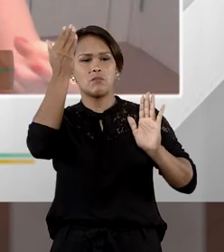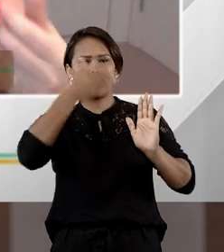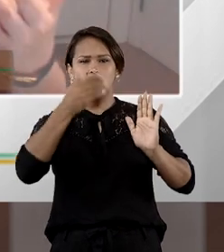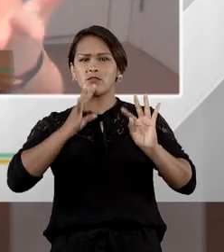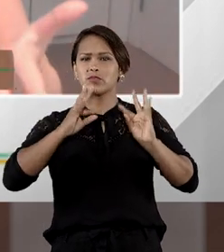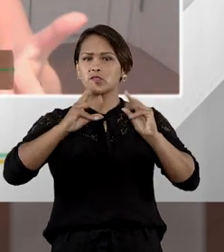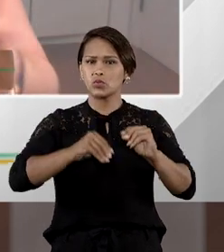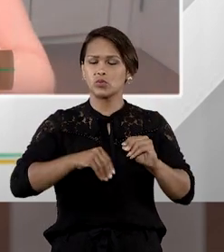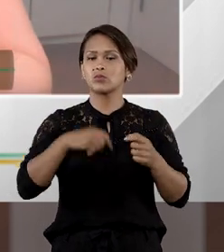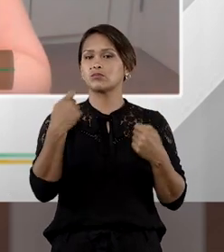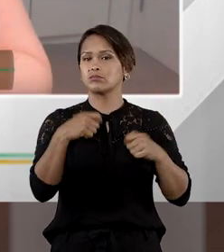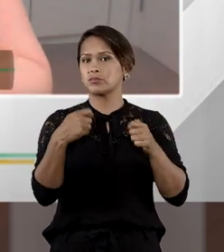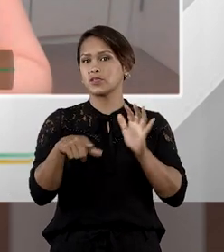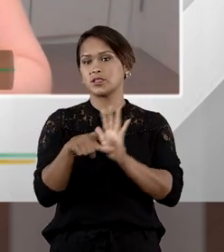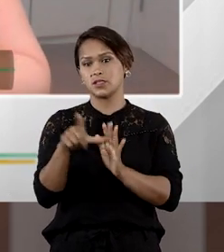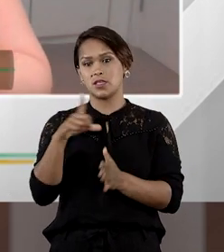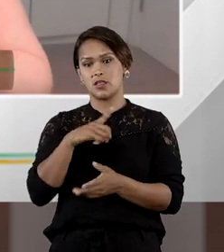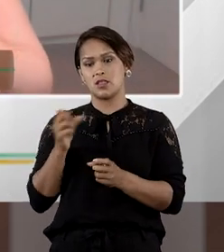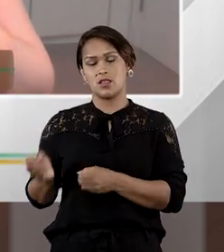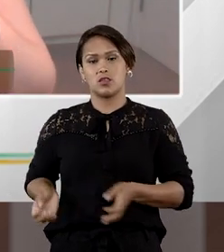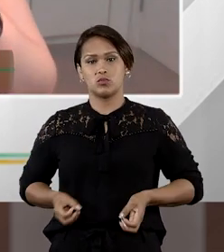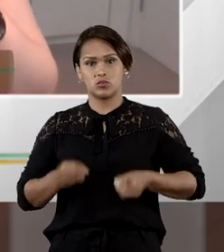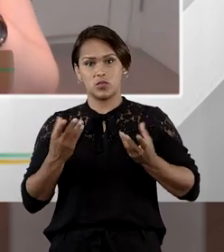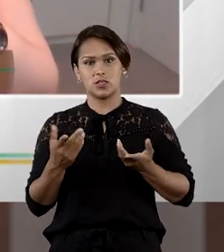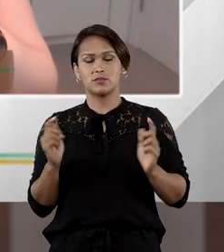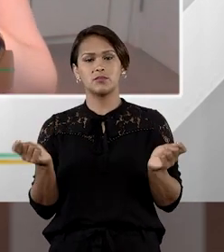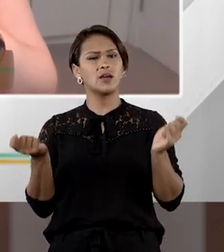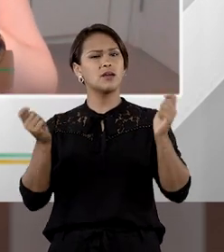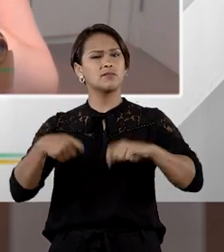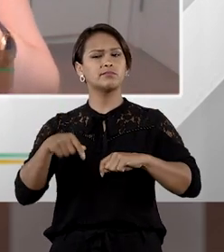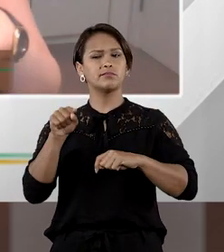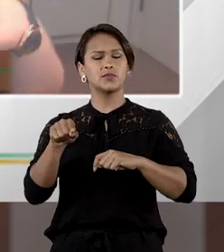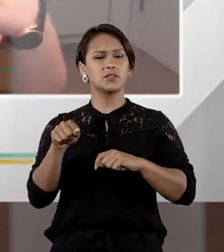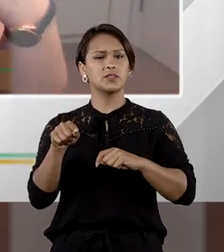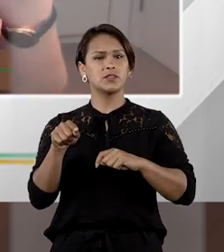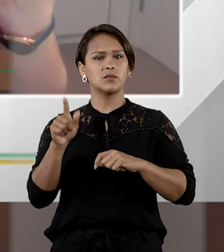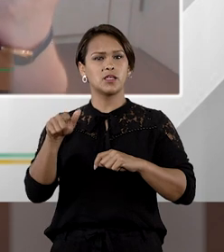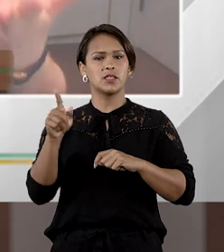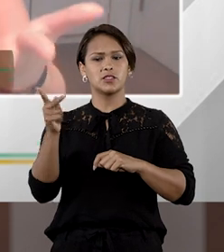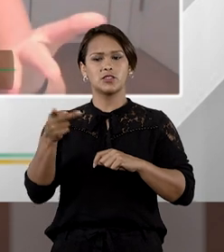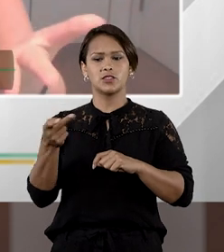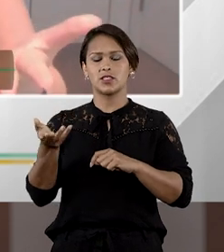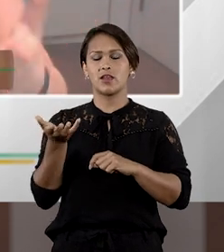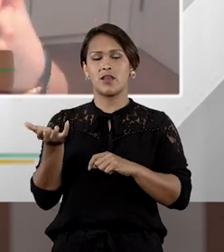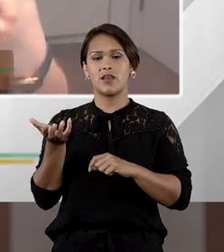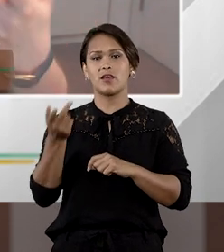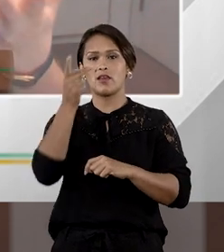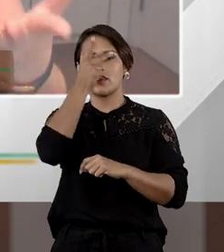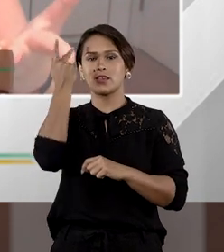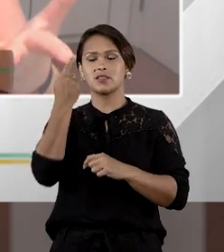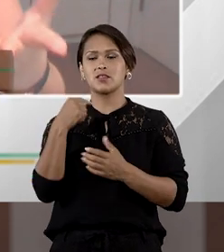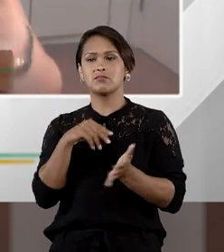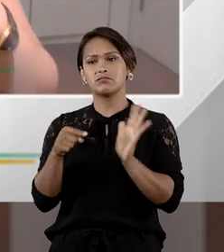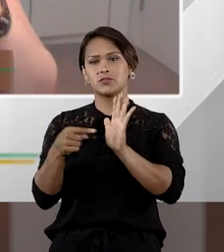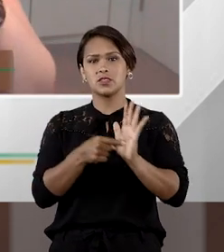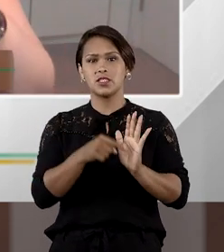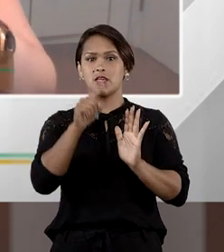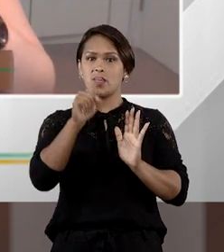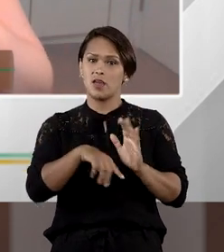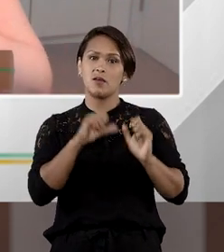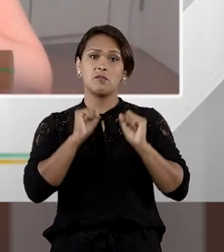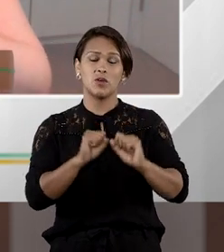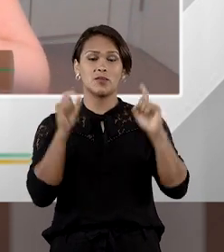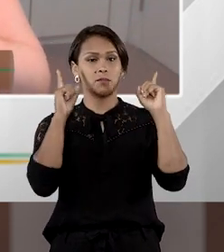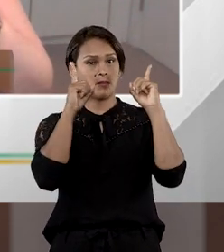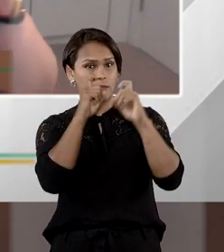a demonstração concreta dos gastos. Mas e a possibilidade de quem está sendo acionado, demandado? Isso pode